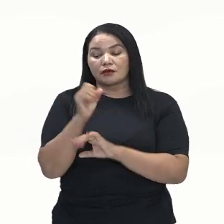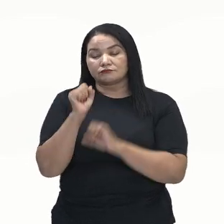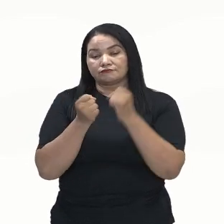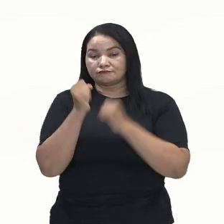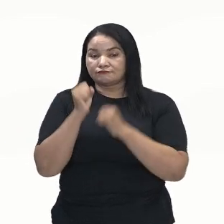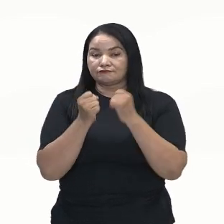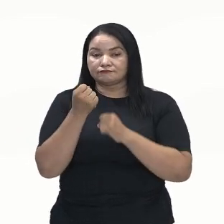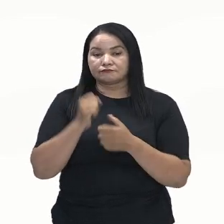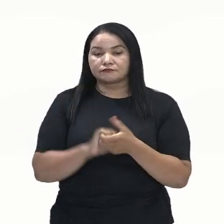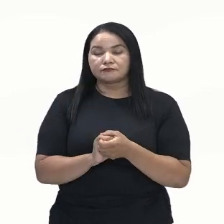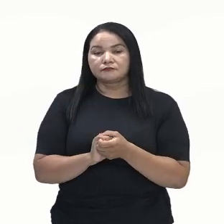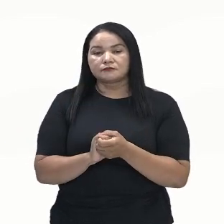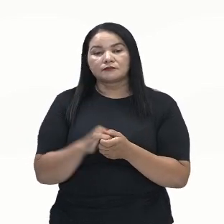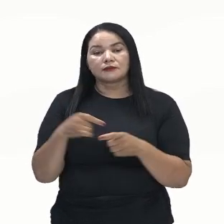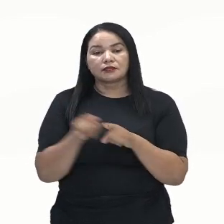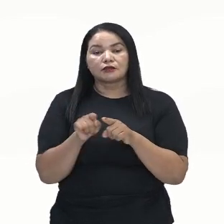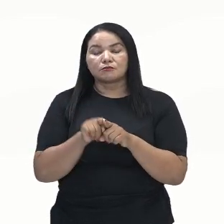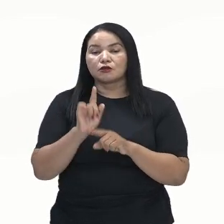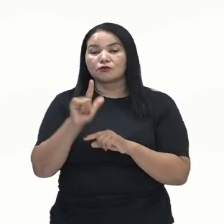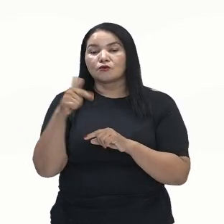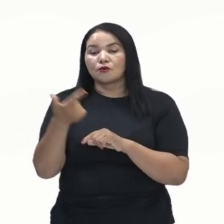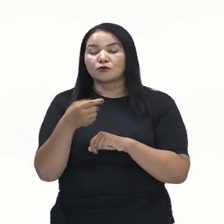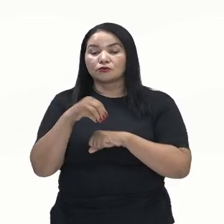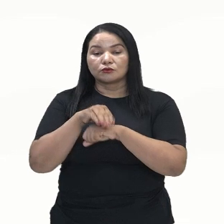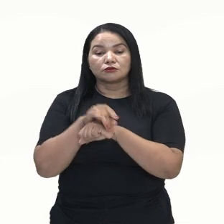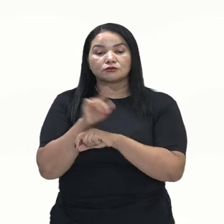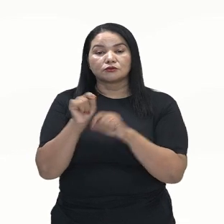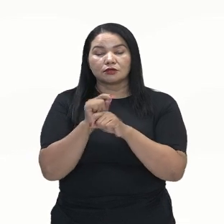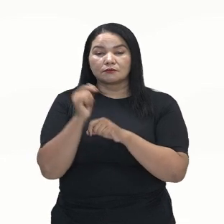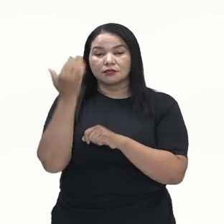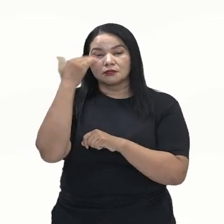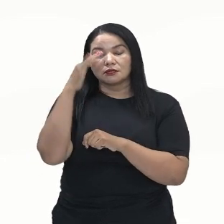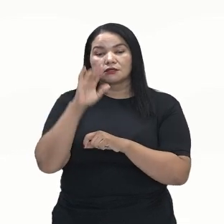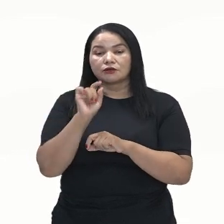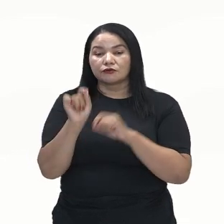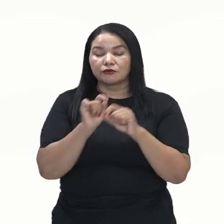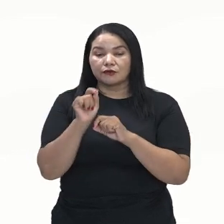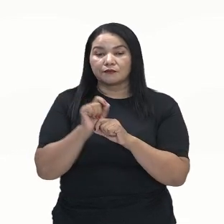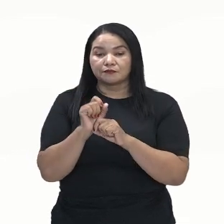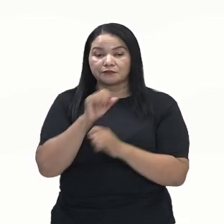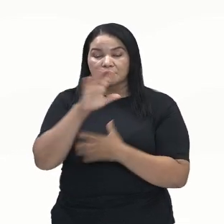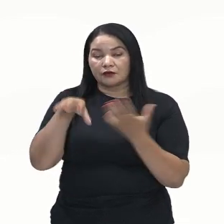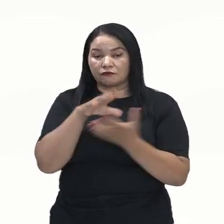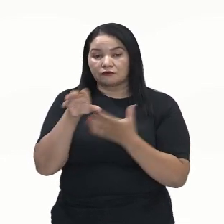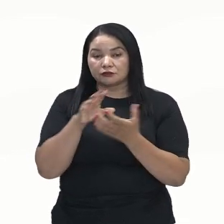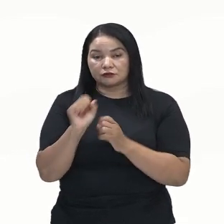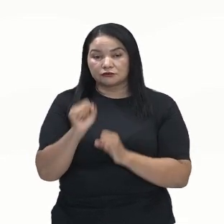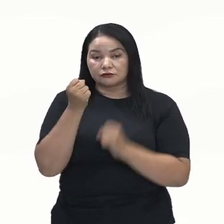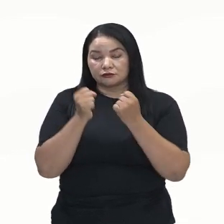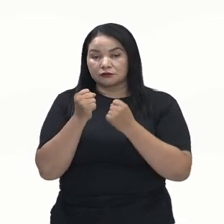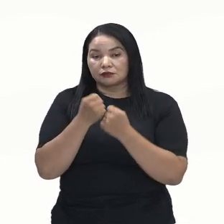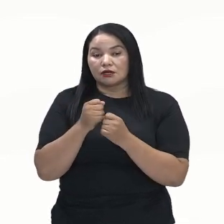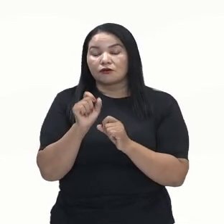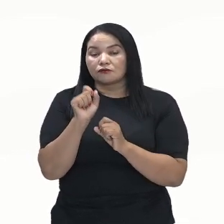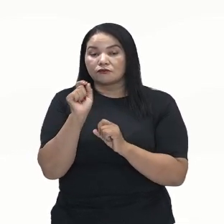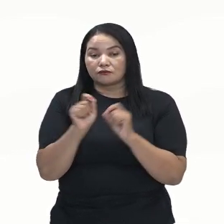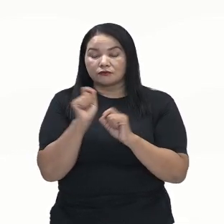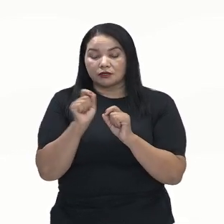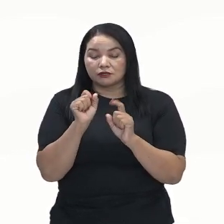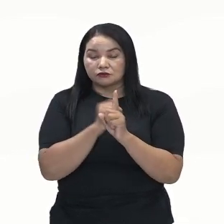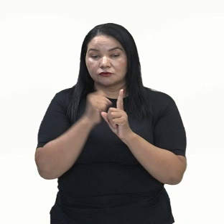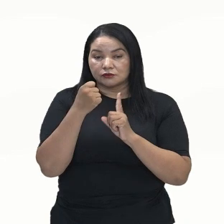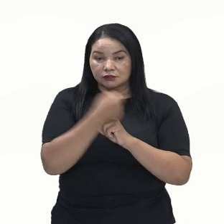muito importante para a compreensão da Revolução Industrial, que é em relação à sociedade industrial que vai